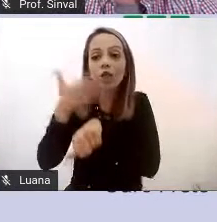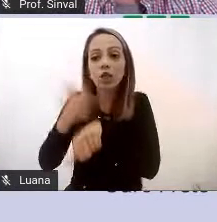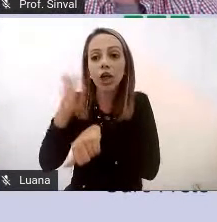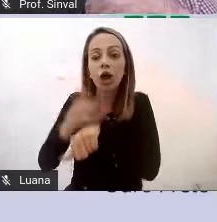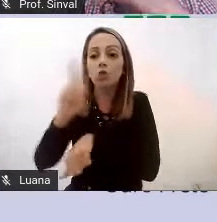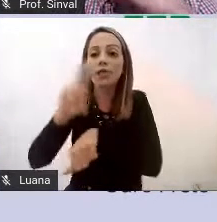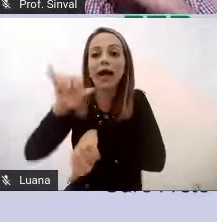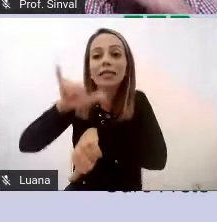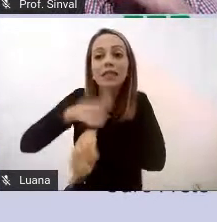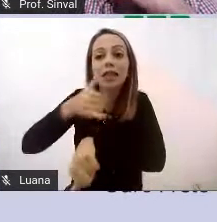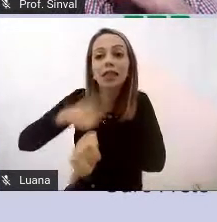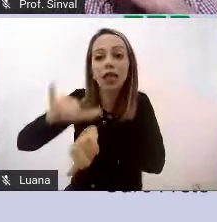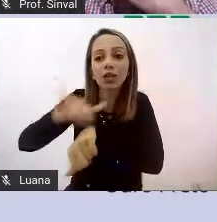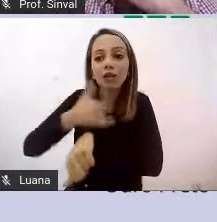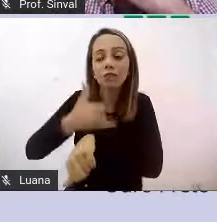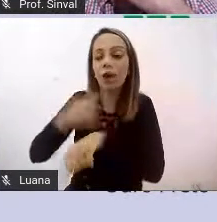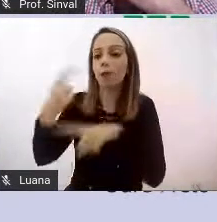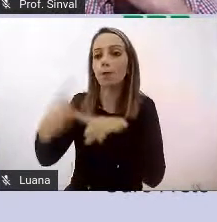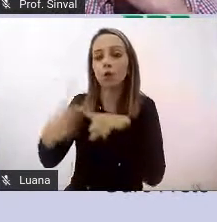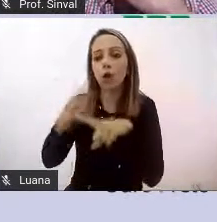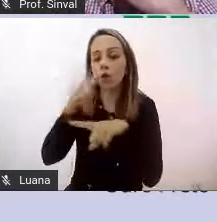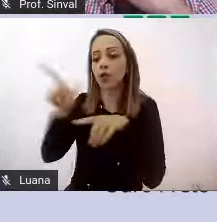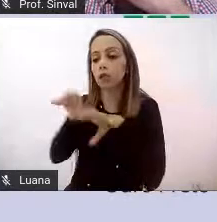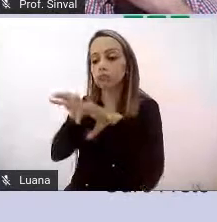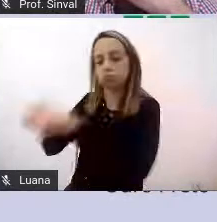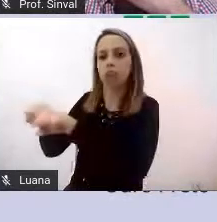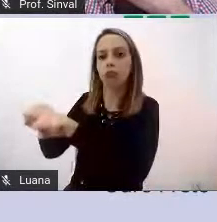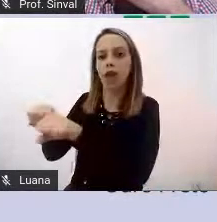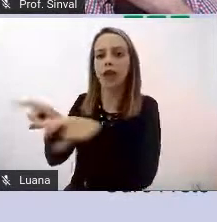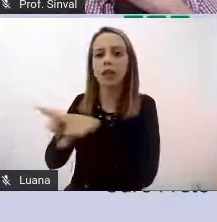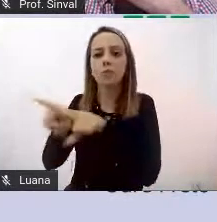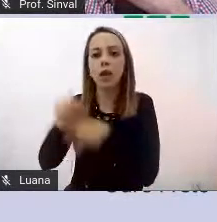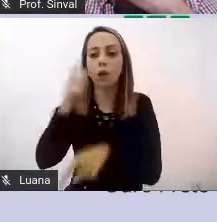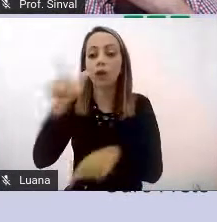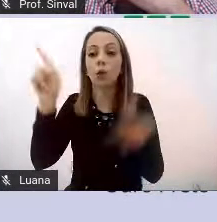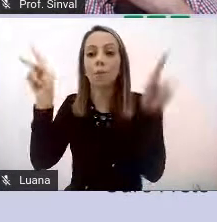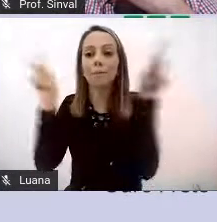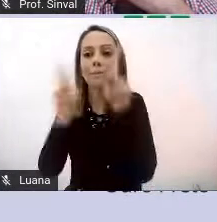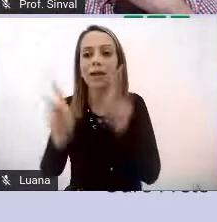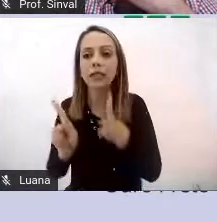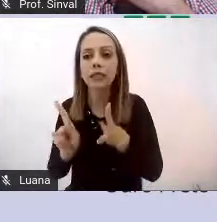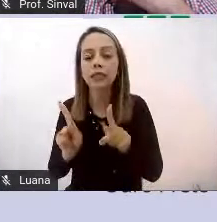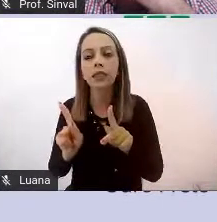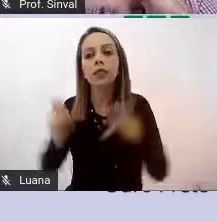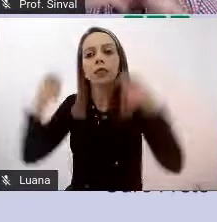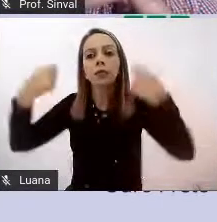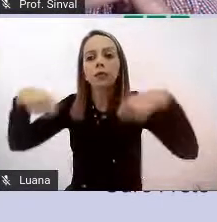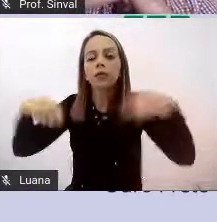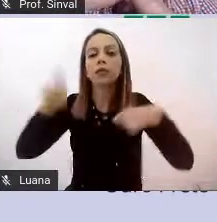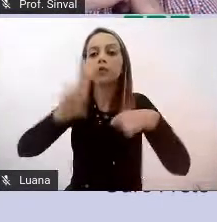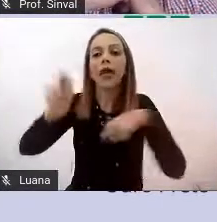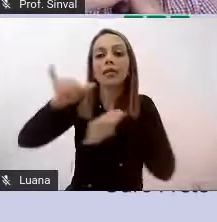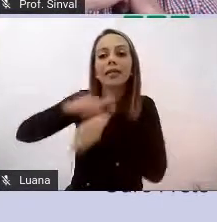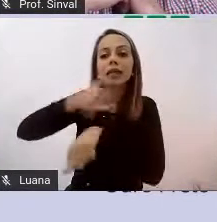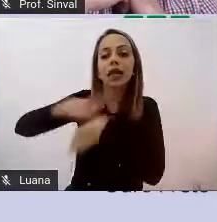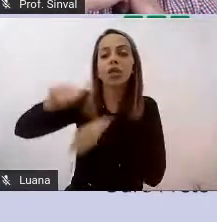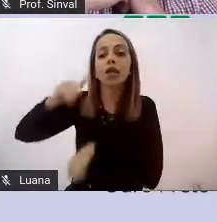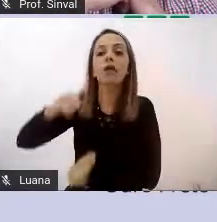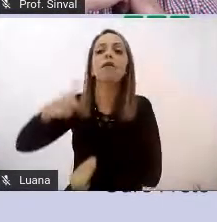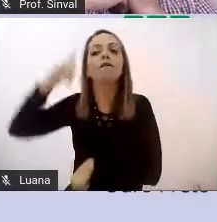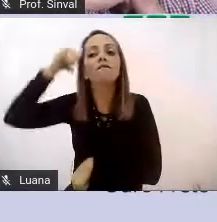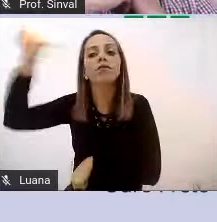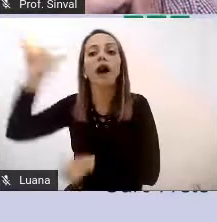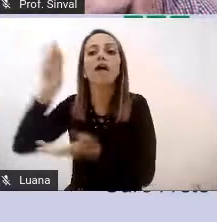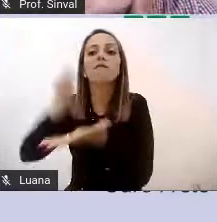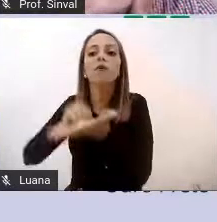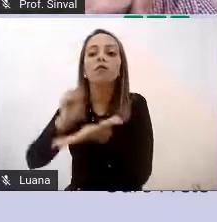da conquista e o início da paz, para que não faltassem mais alimentos, e também forçou com que esses